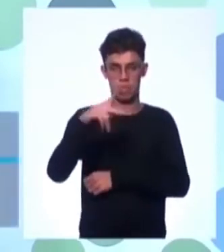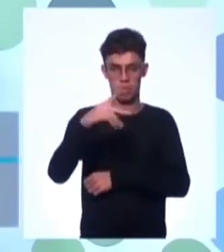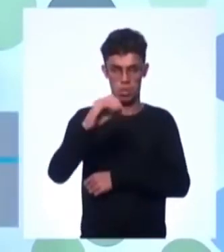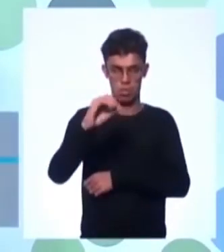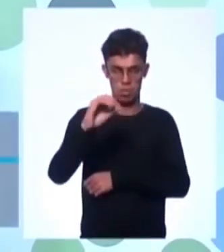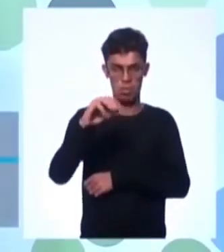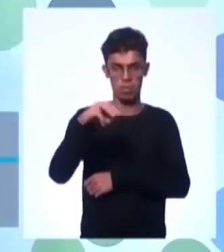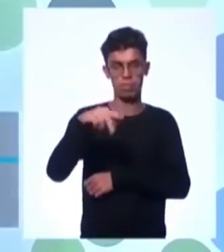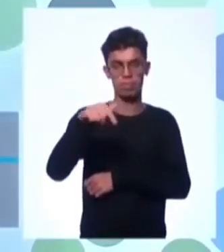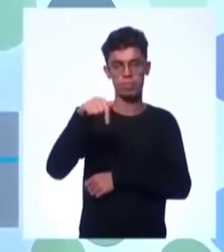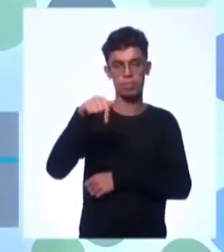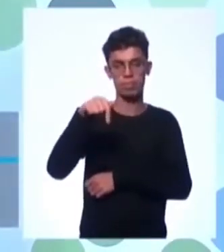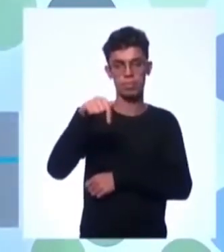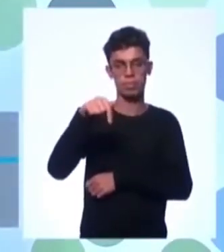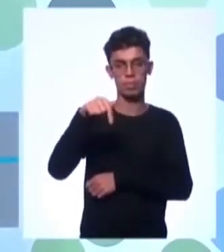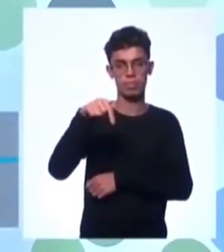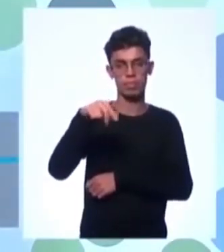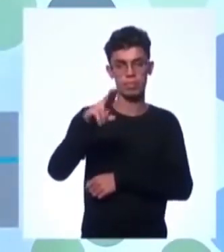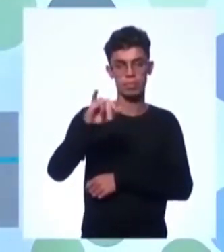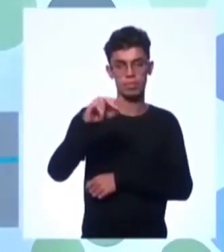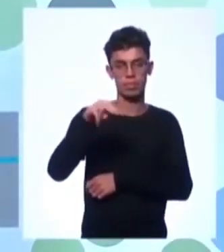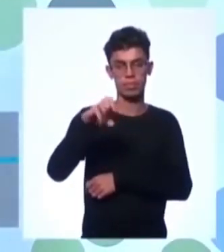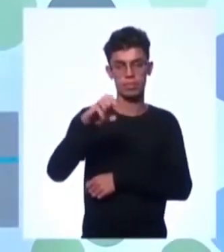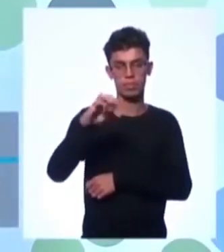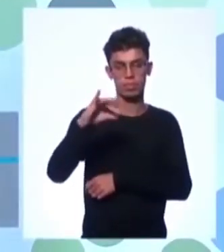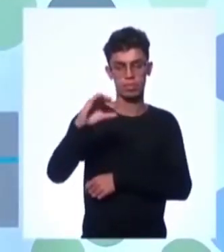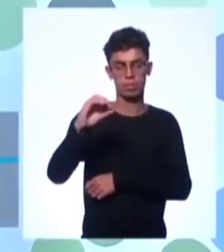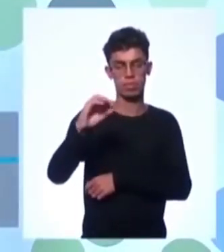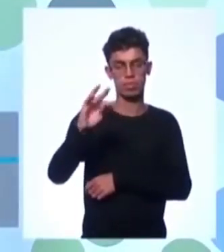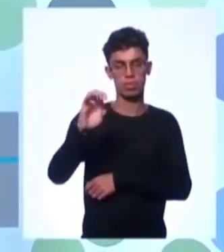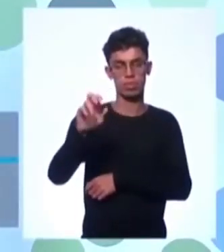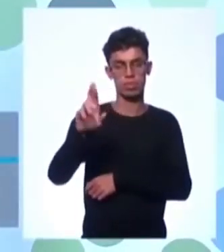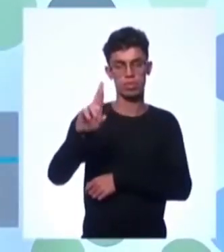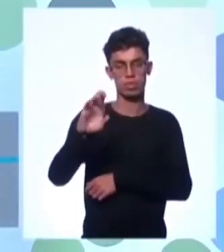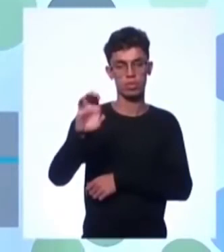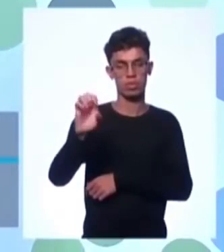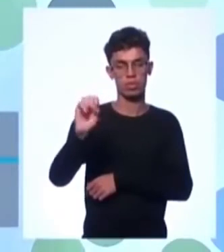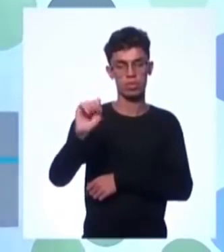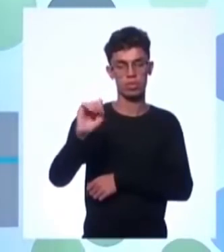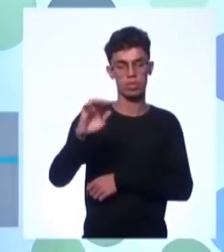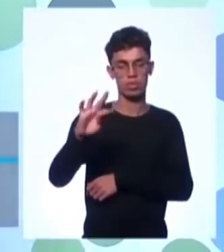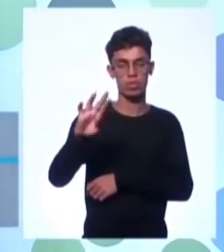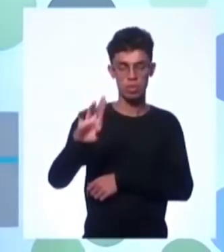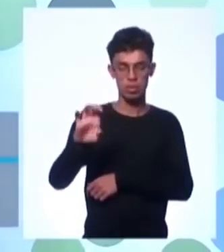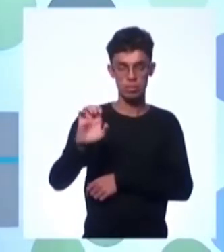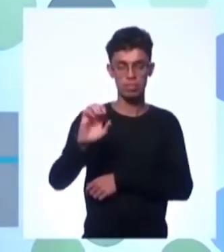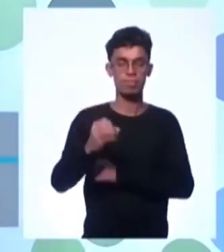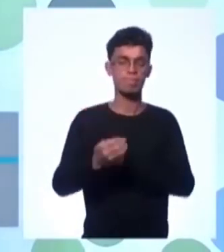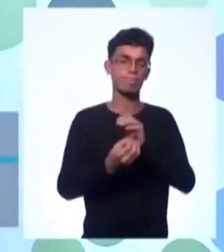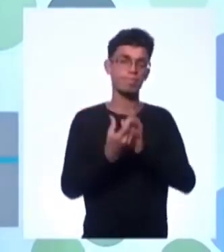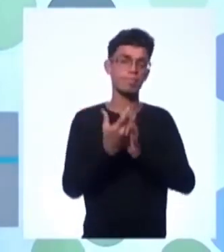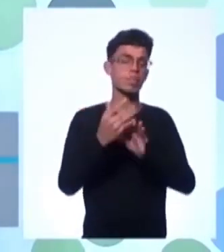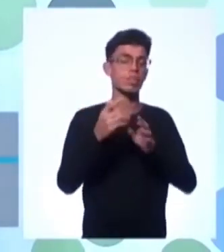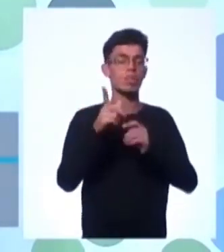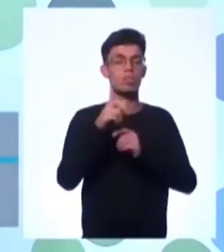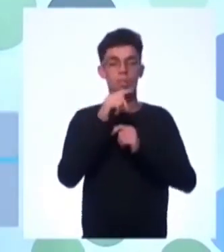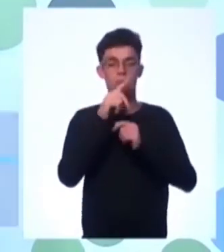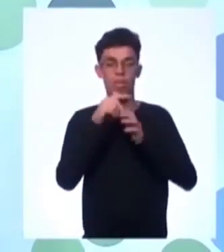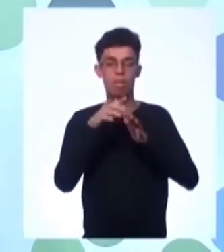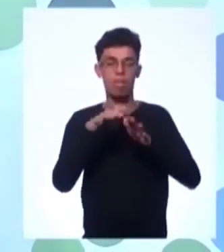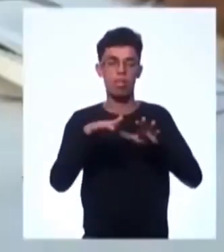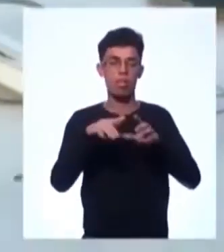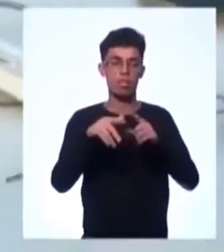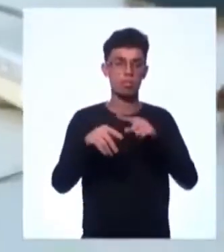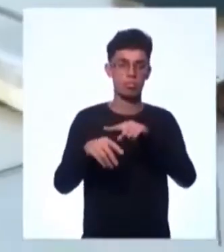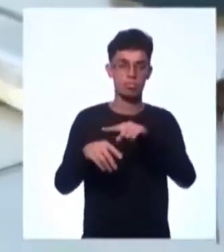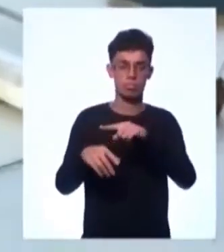terrestre, eu criei um campo aqui ao redor, né? Que aqui naquele ponto ali, né? A corrente elétrica aqui, olhando aqui a corrente convencionalmente, ela